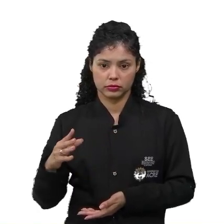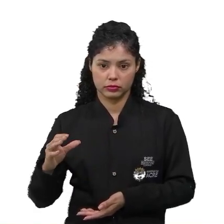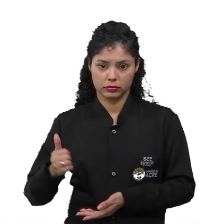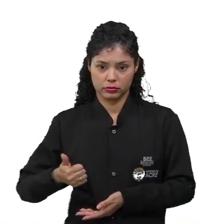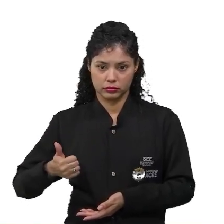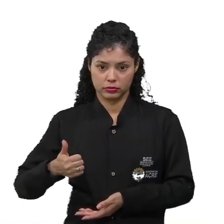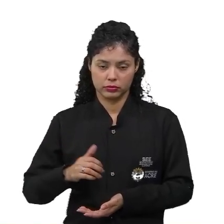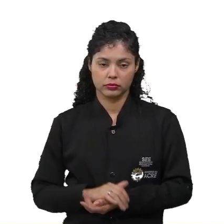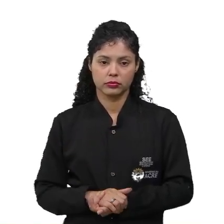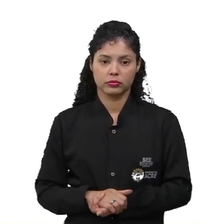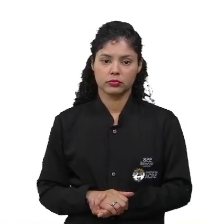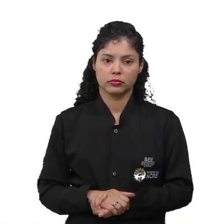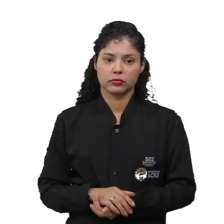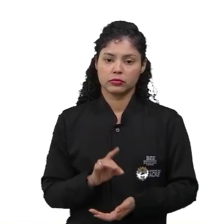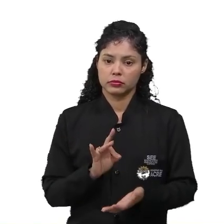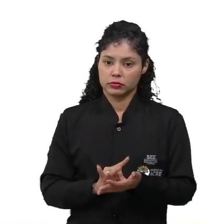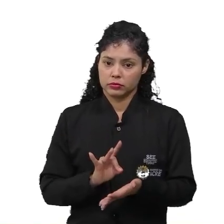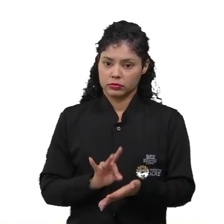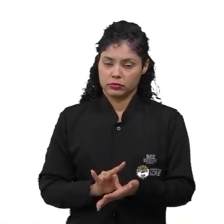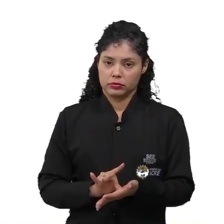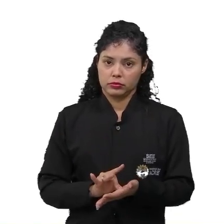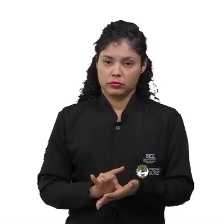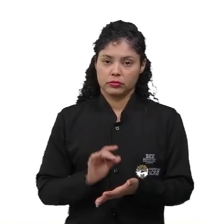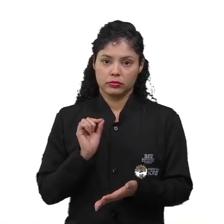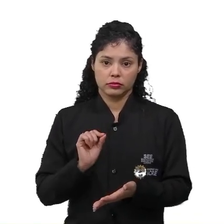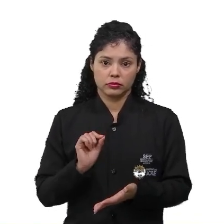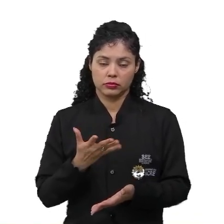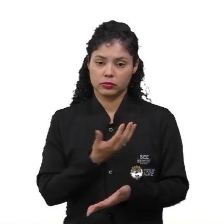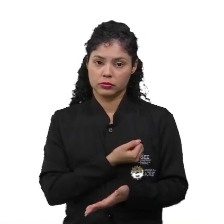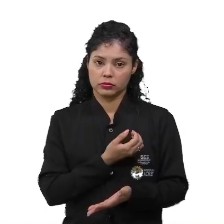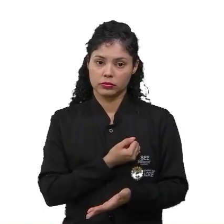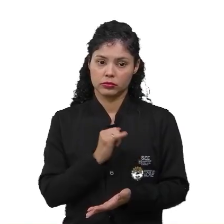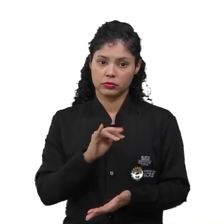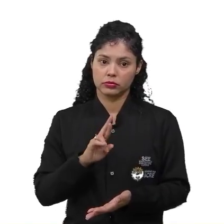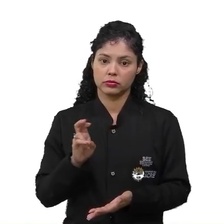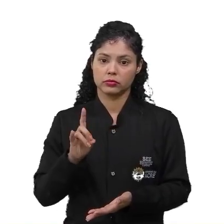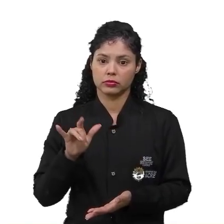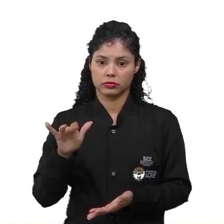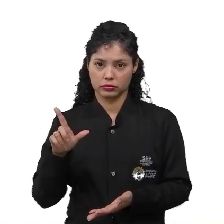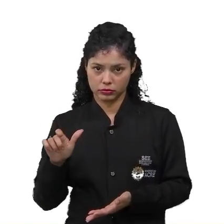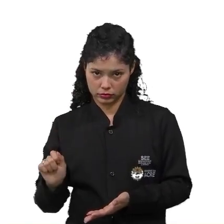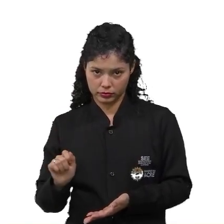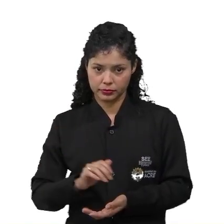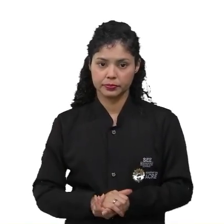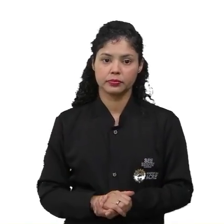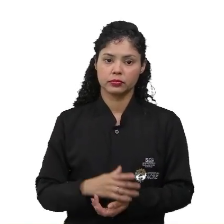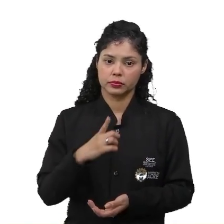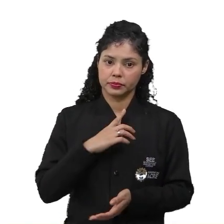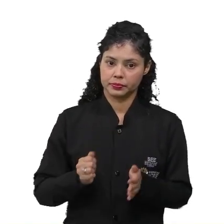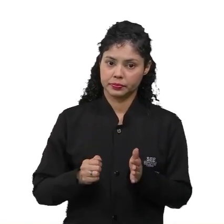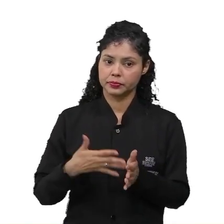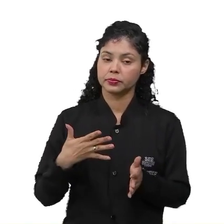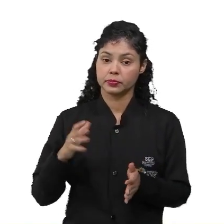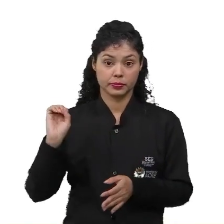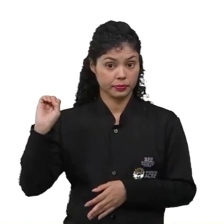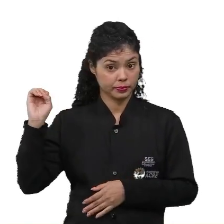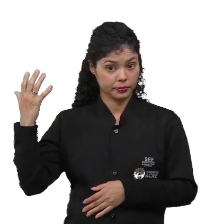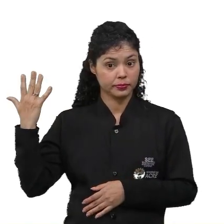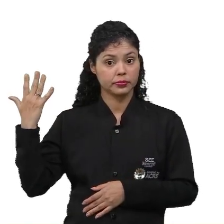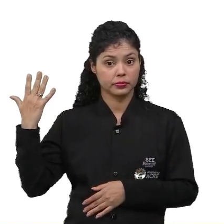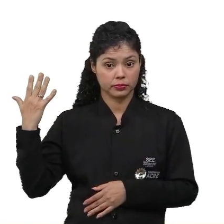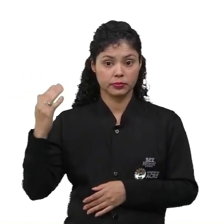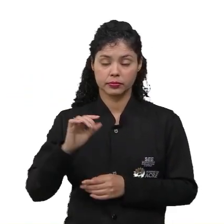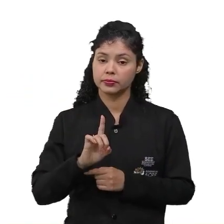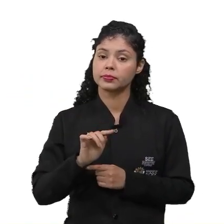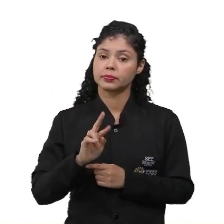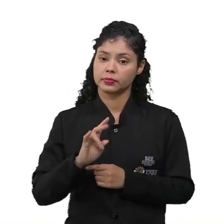2,71. Na verdade, ele é um número irracional, só para deixar claro aqui. Tem muitos mais casas